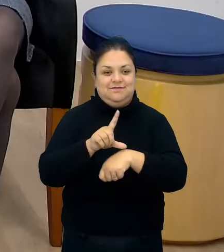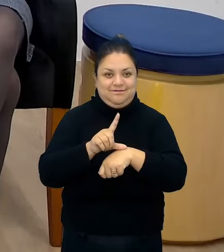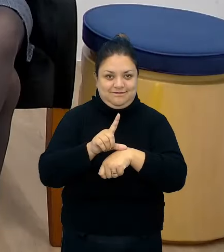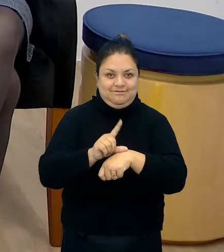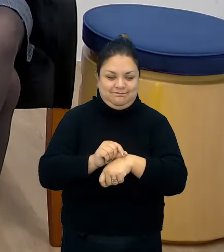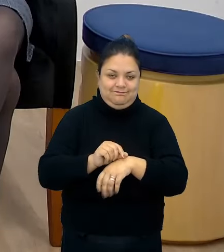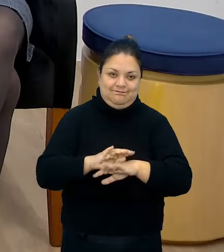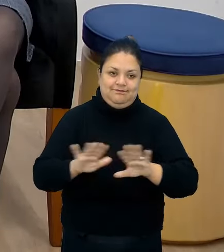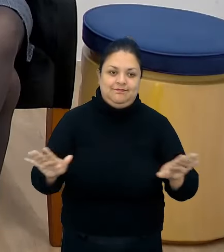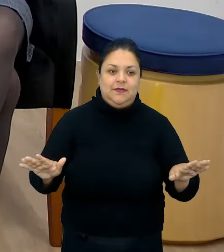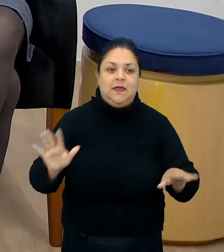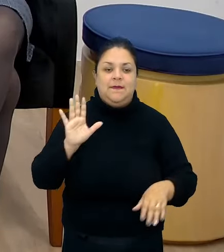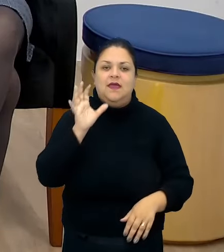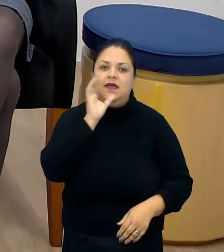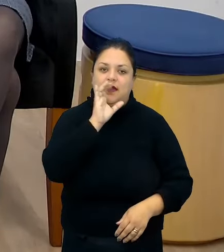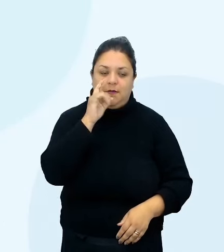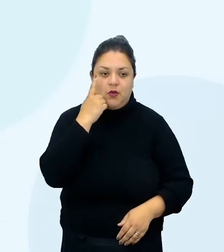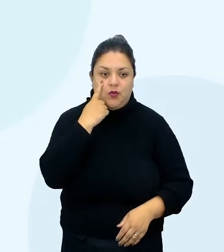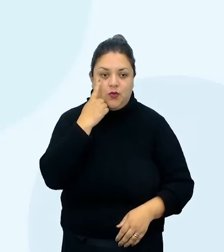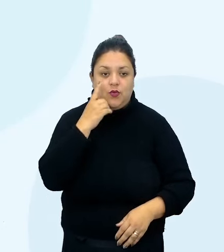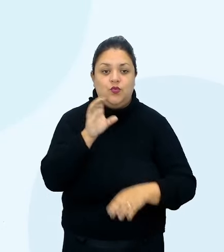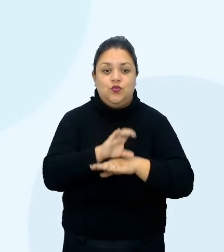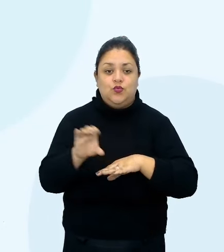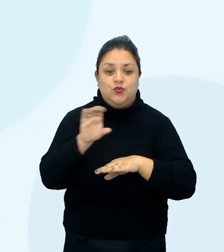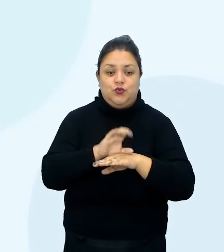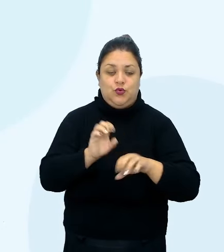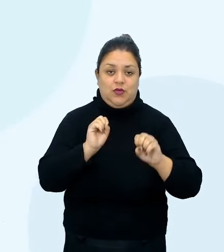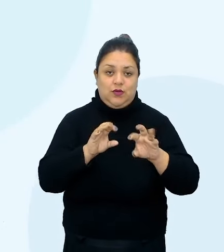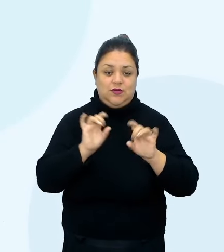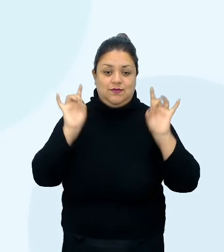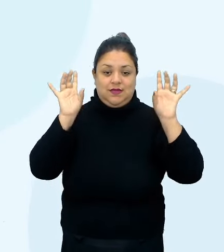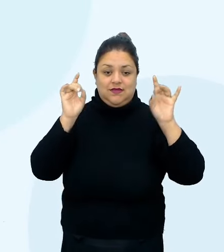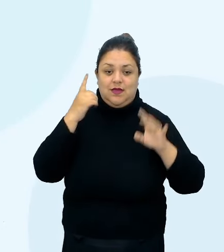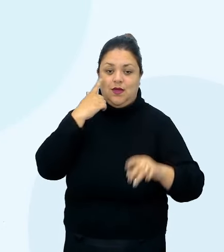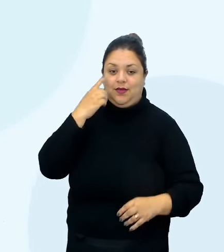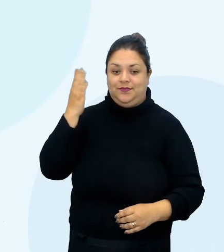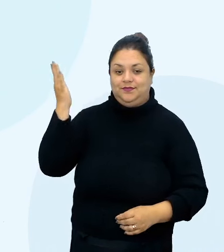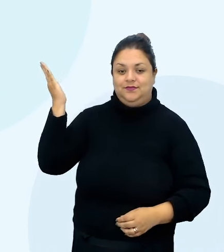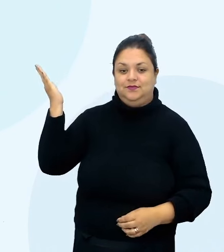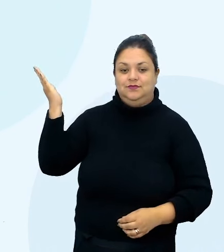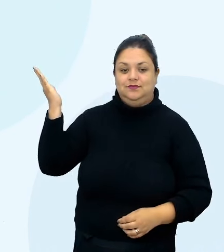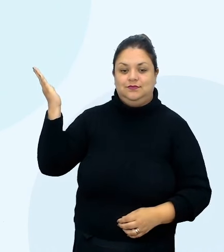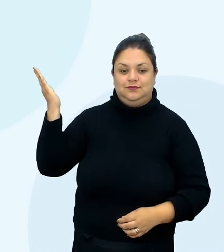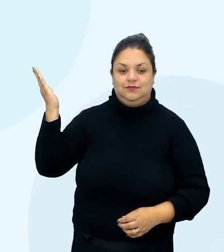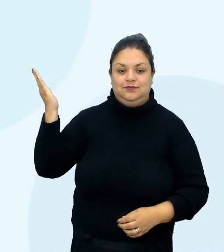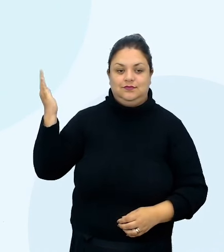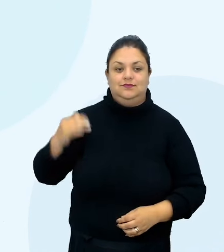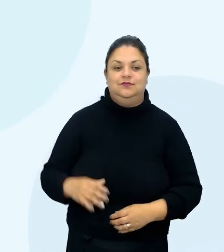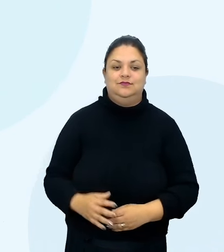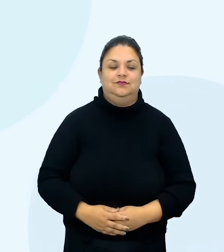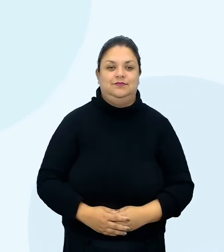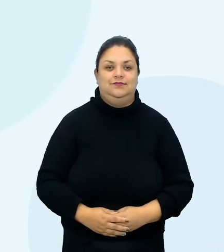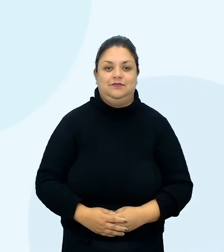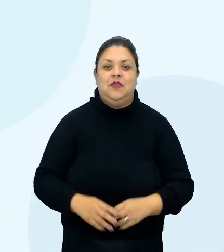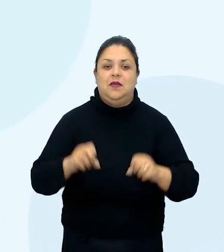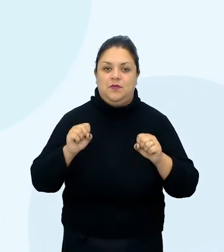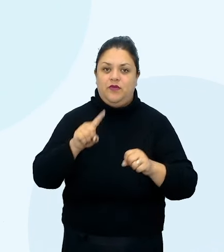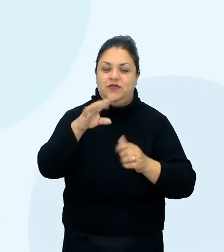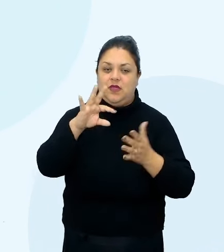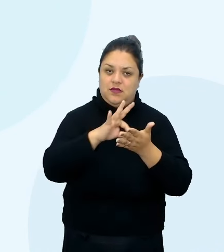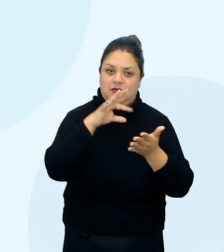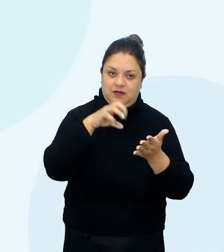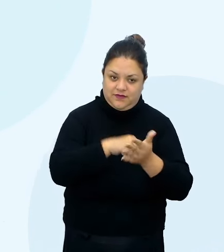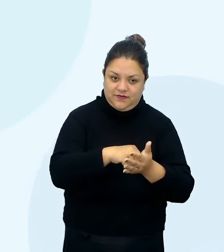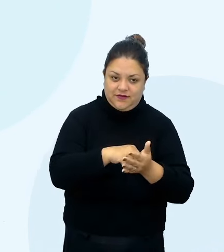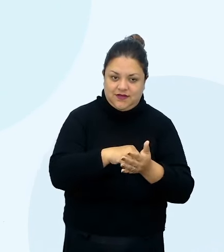tem rapidamente aqui o curso da Educação Especial que eu queria passar rapidinho para vocês, né, para que vocês possam se inscrever, ainda estamos